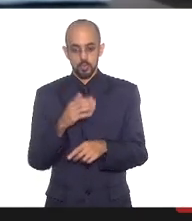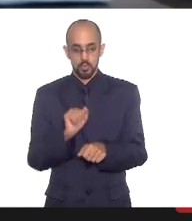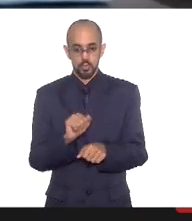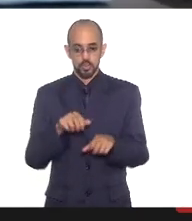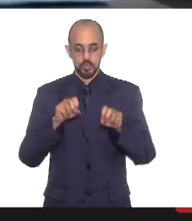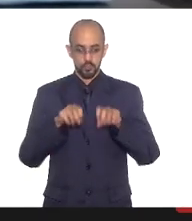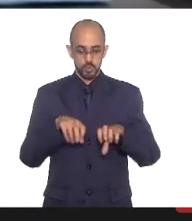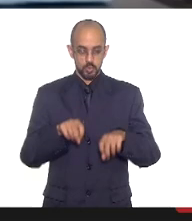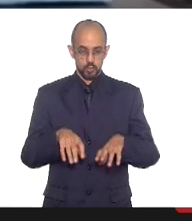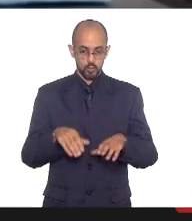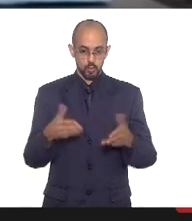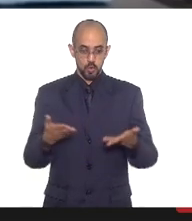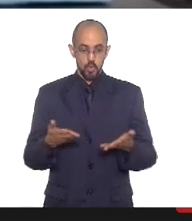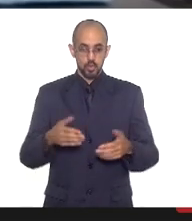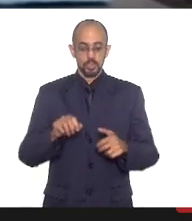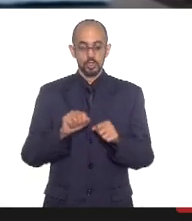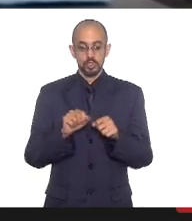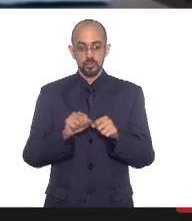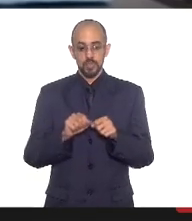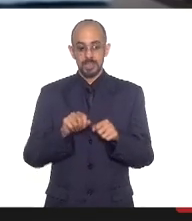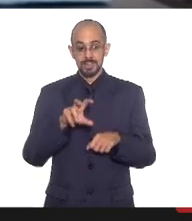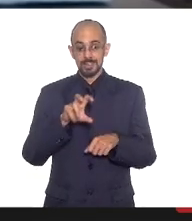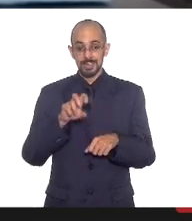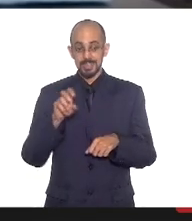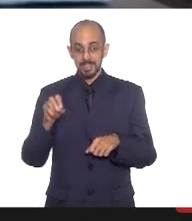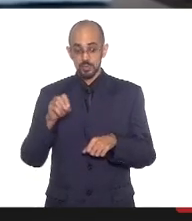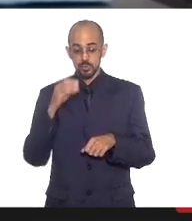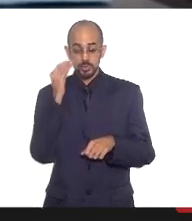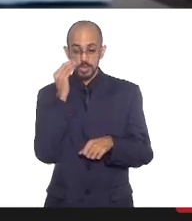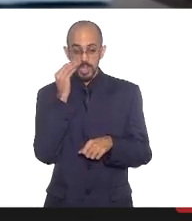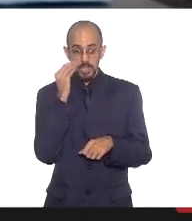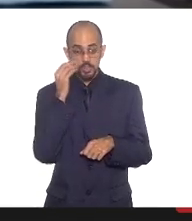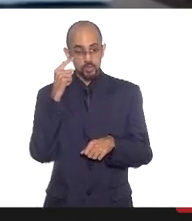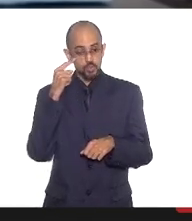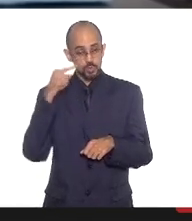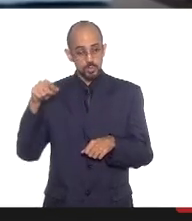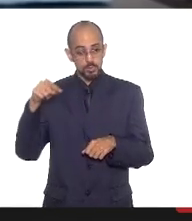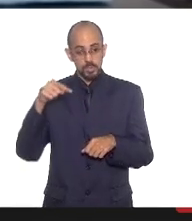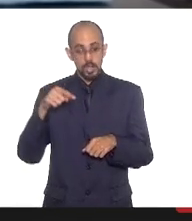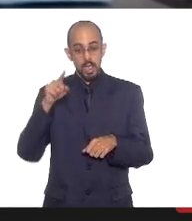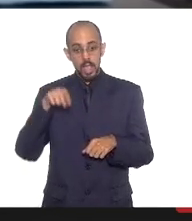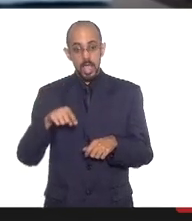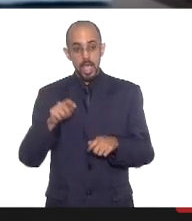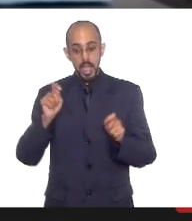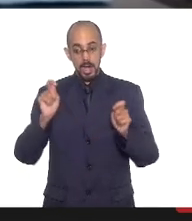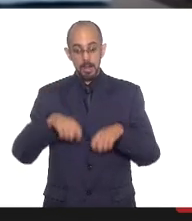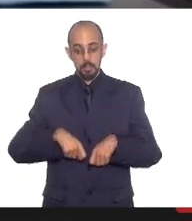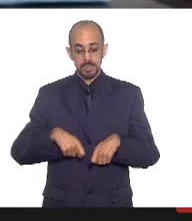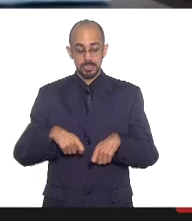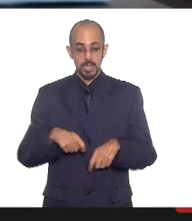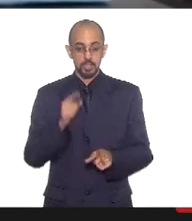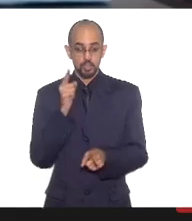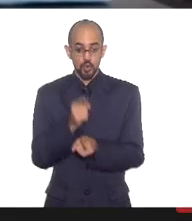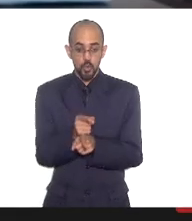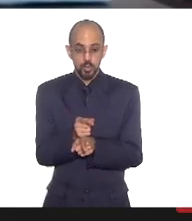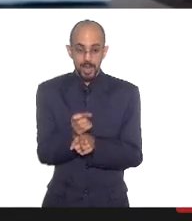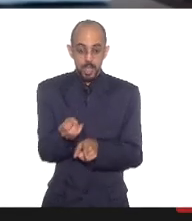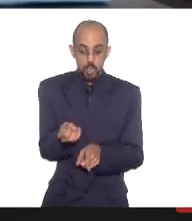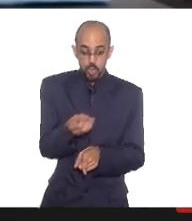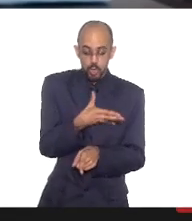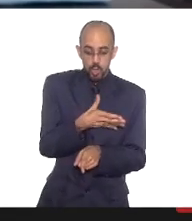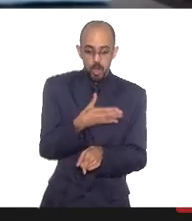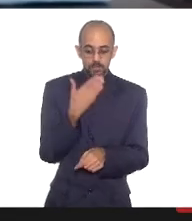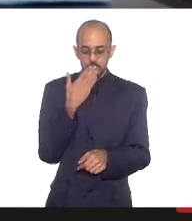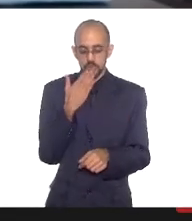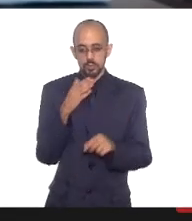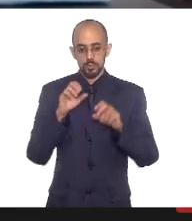onde nós estamos fazendo 500 amostras de semana só nossa capacidade de identificar novas cepas